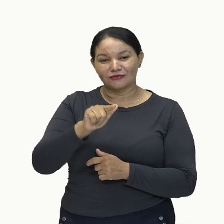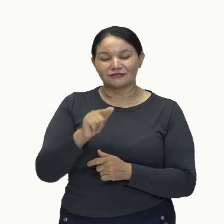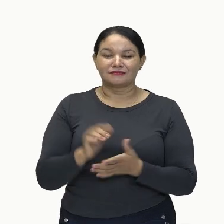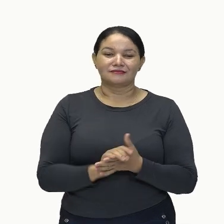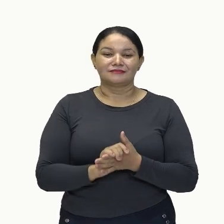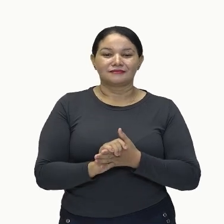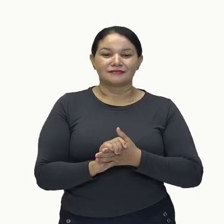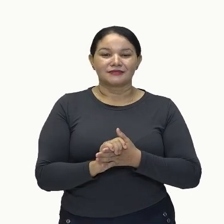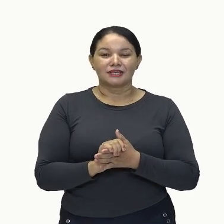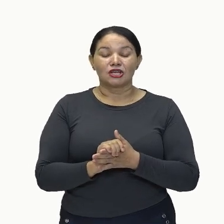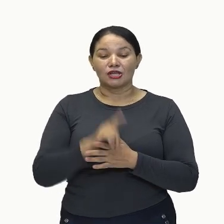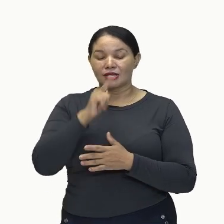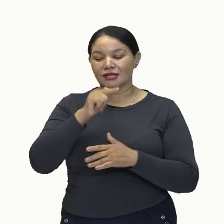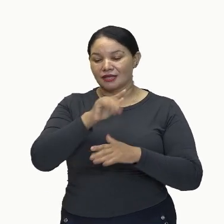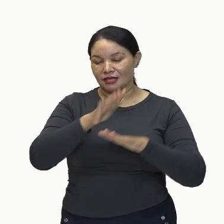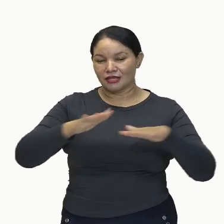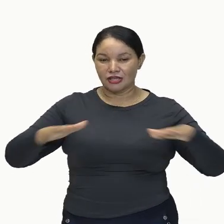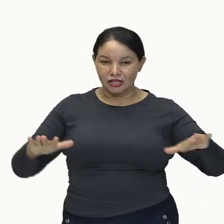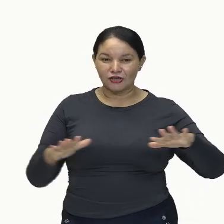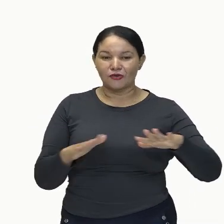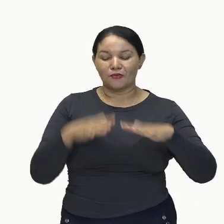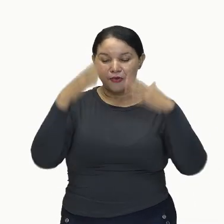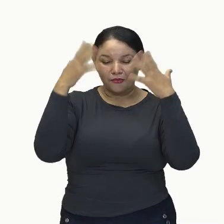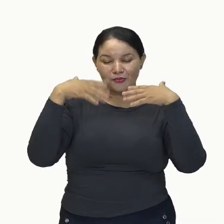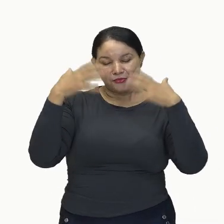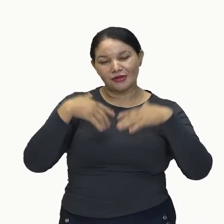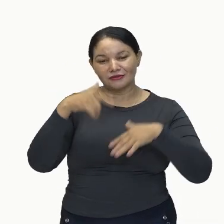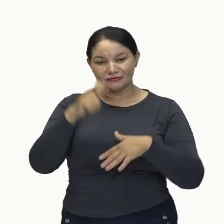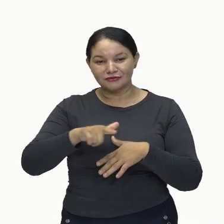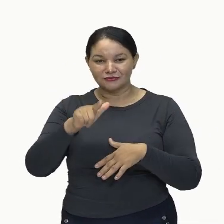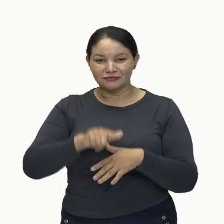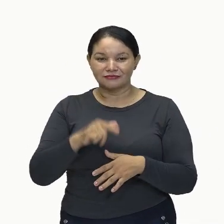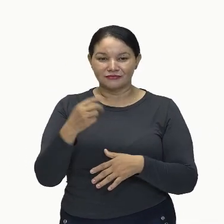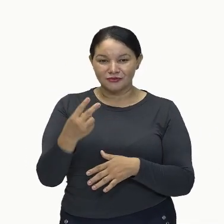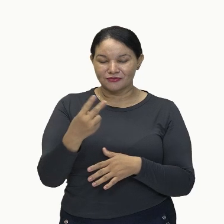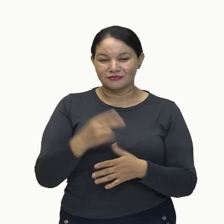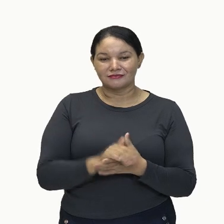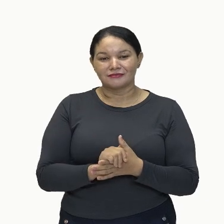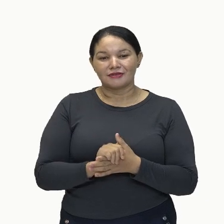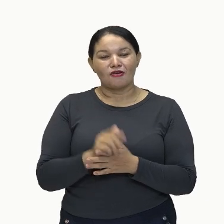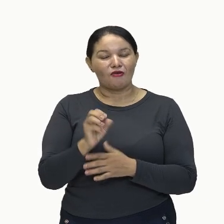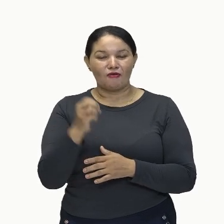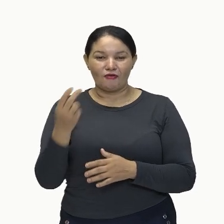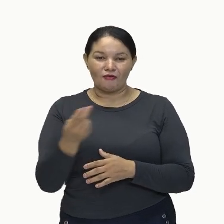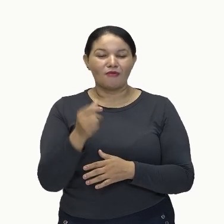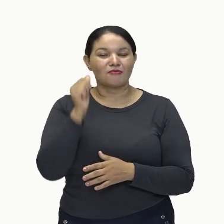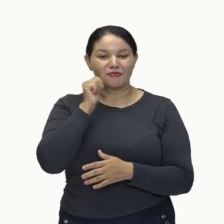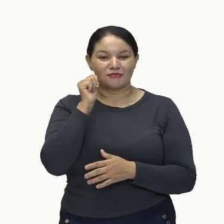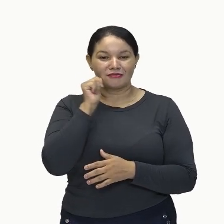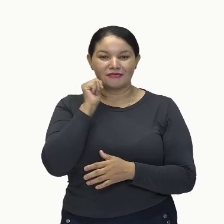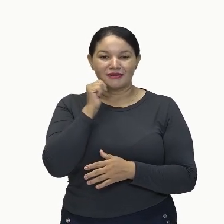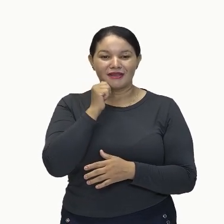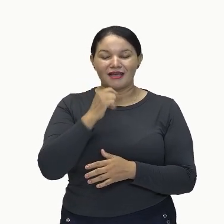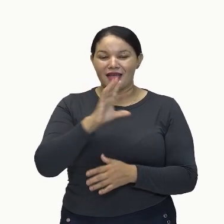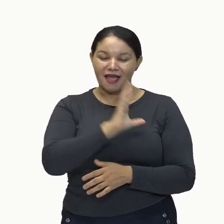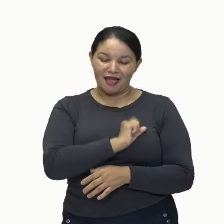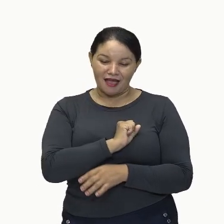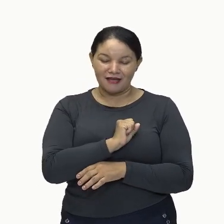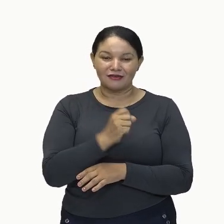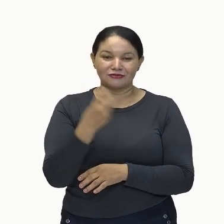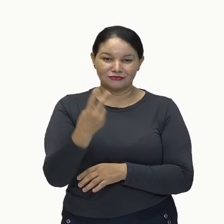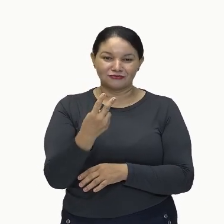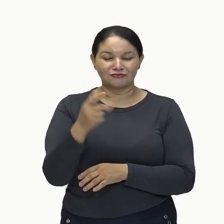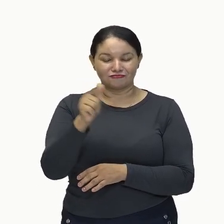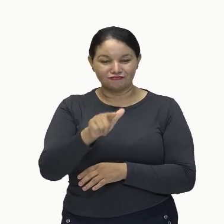no mesmo rio, nem ama 2 vezes a mesma mulher. Deus, de onde tudo